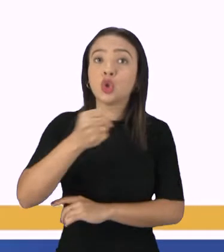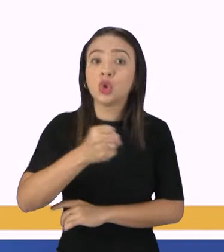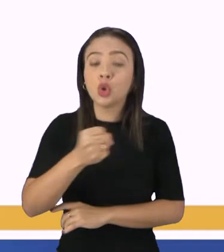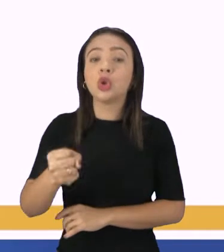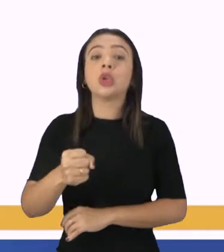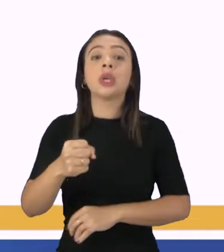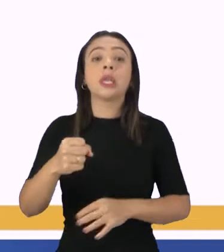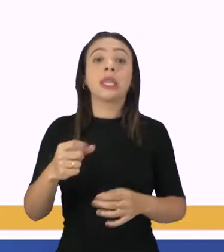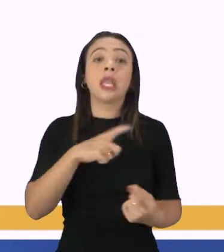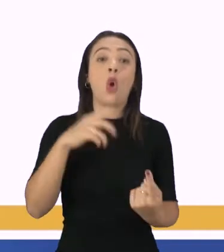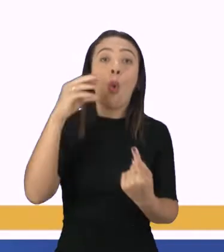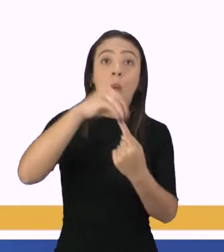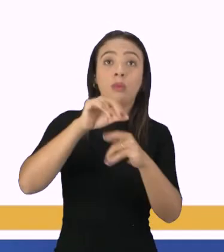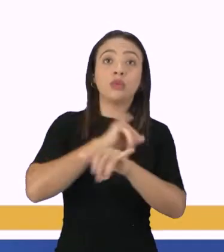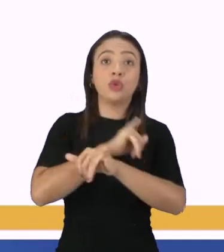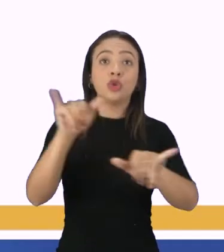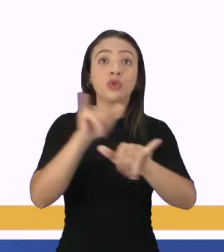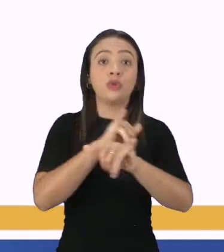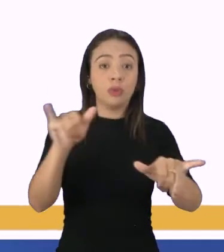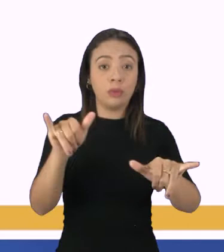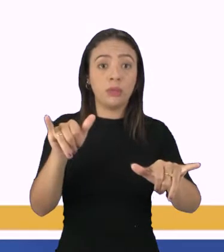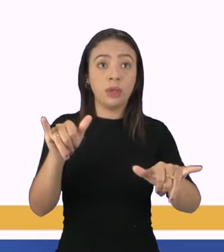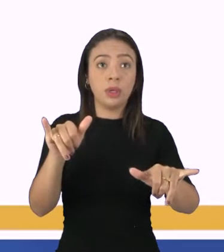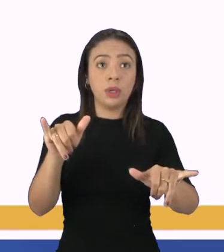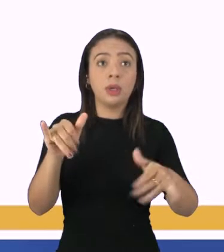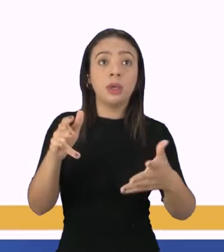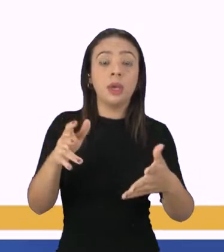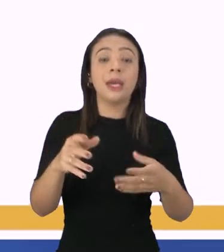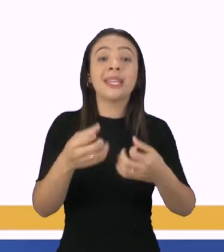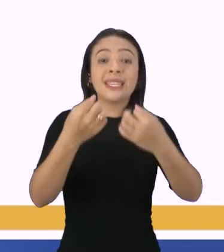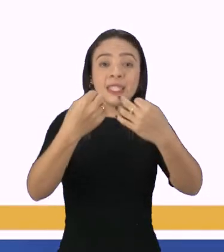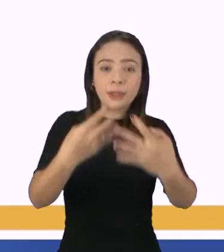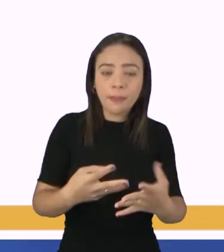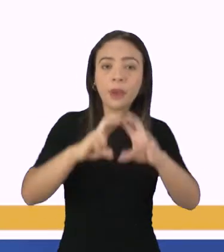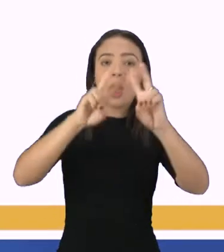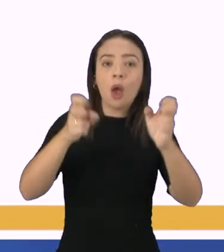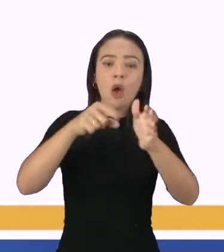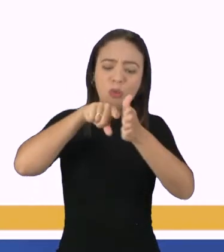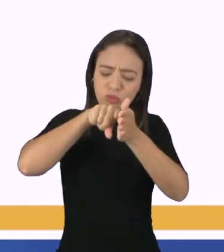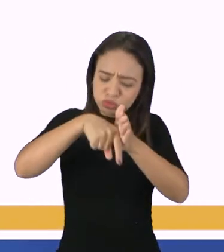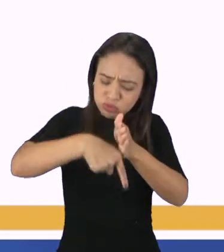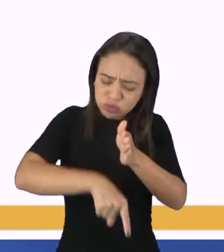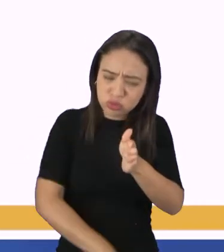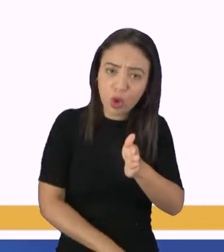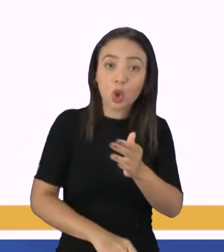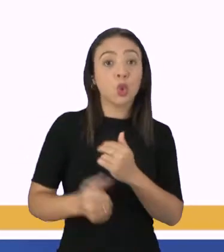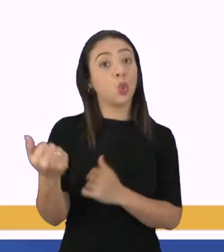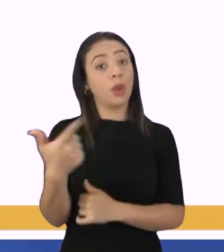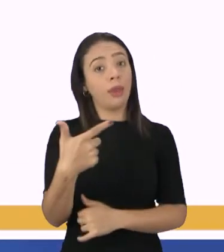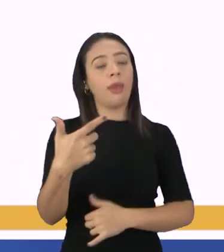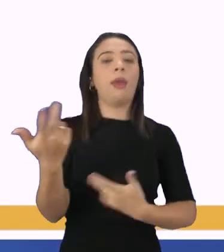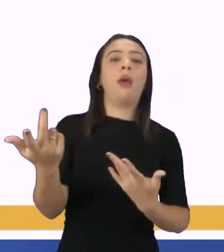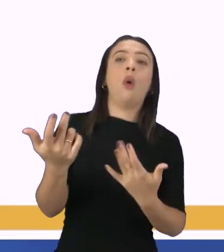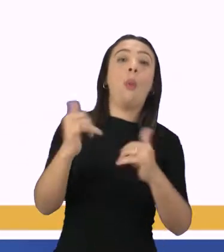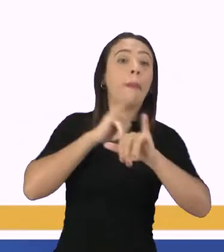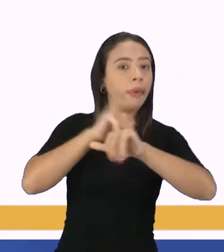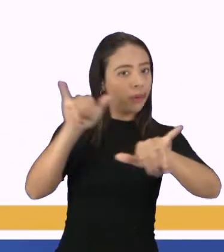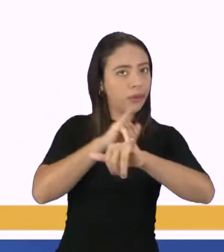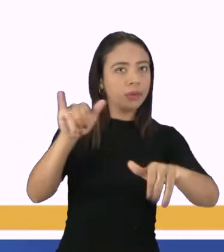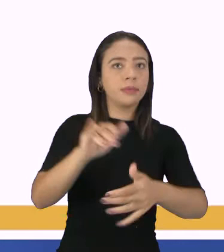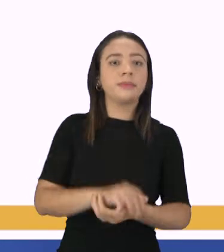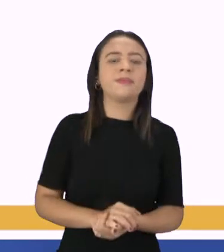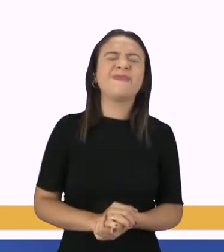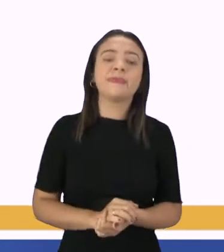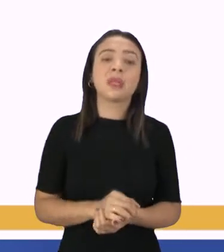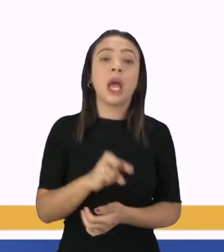jornalístico informativo que trata de um assunto com profundidade maior que uma notícia. A reportagem fala